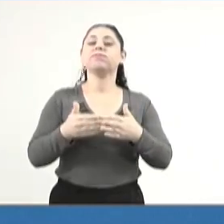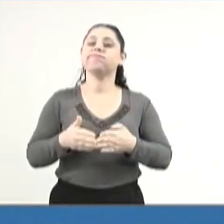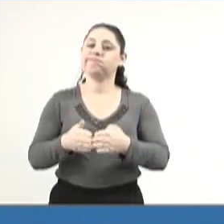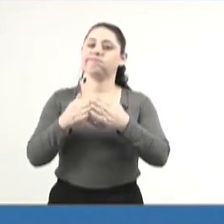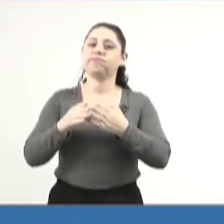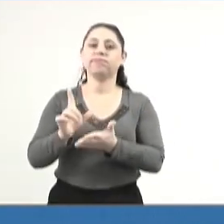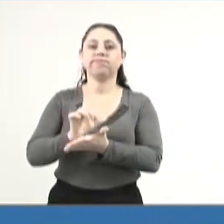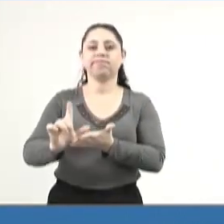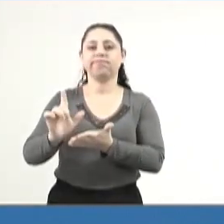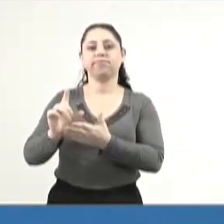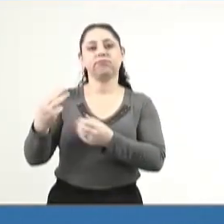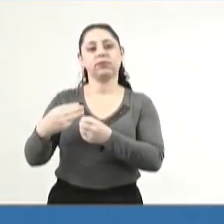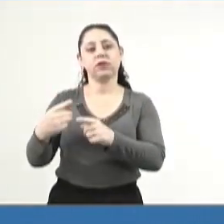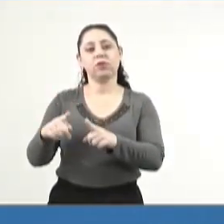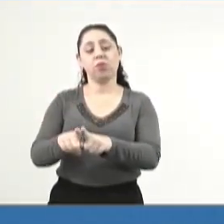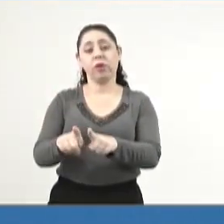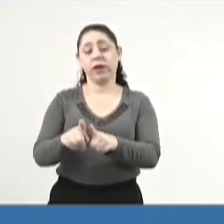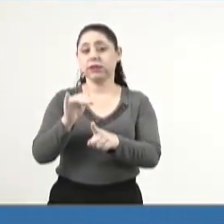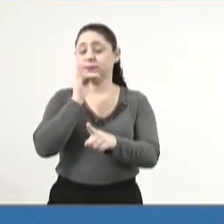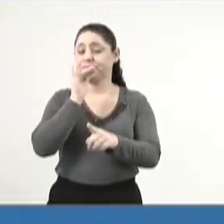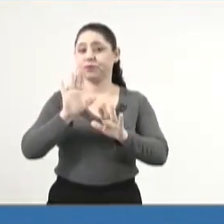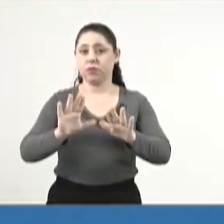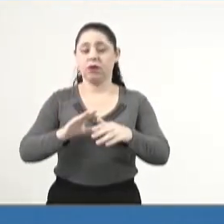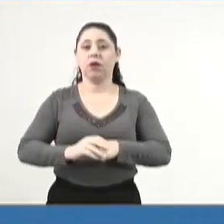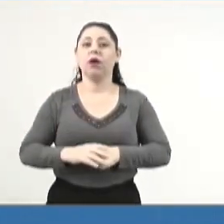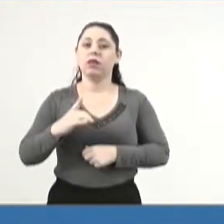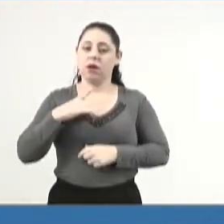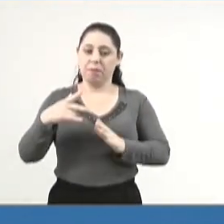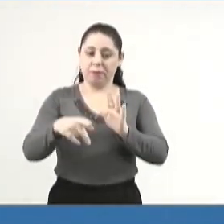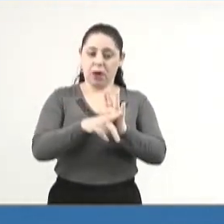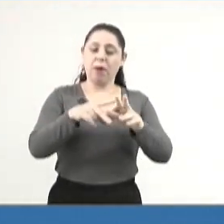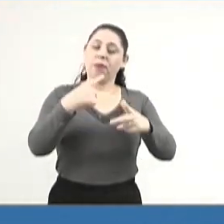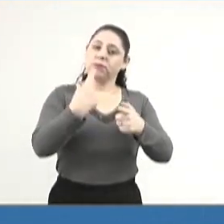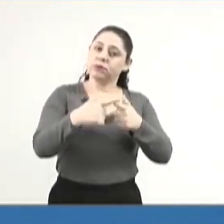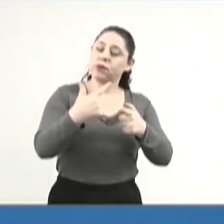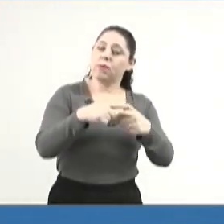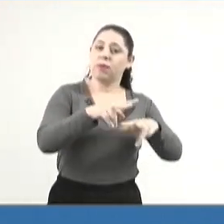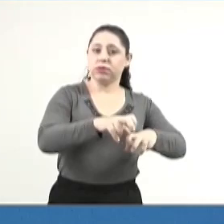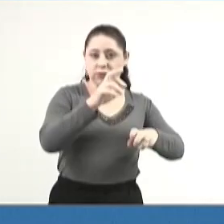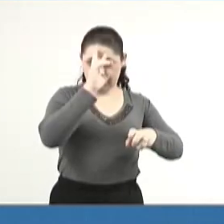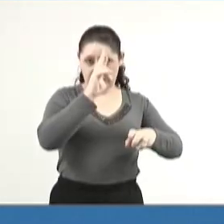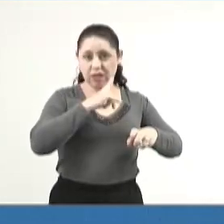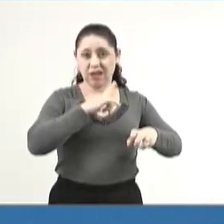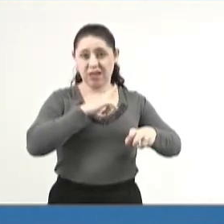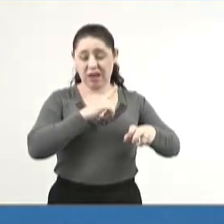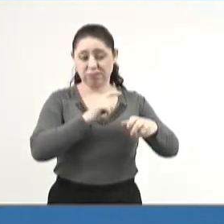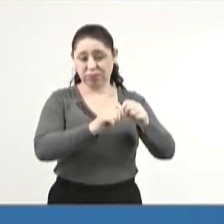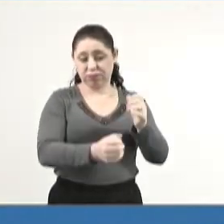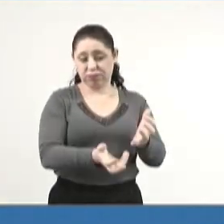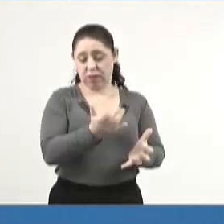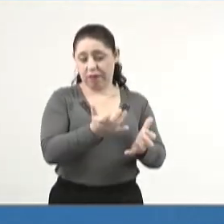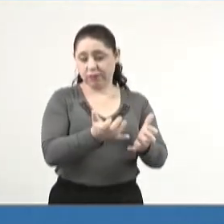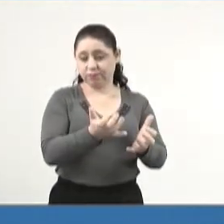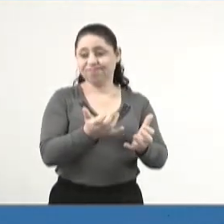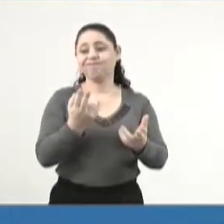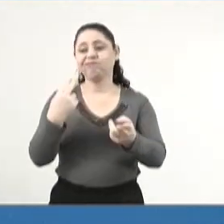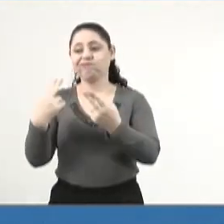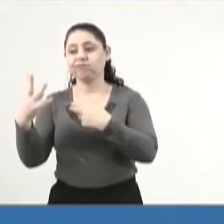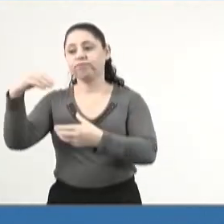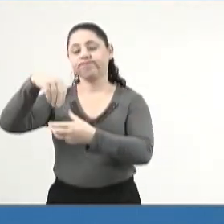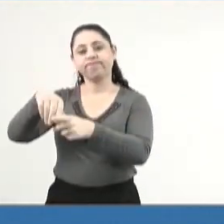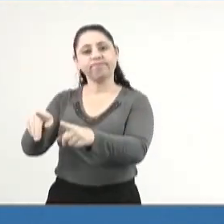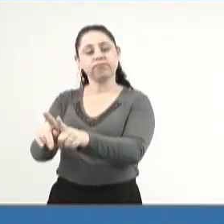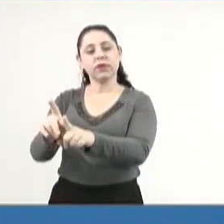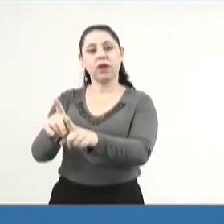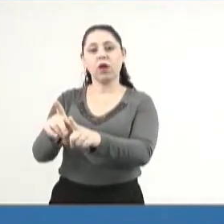Corumbá e Ladário, porque além das questões da área rural, nós temos esse problema na área urbana e como há um decreto de emergência, que